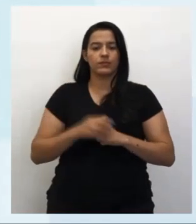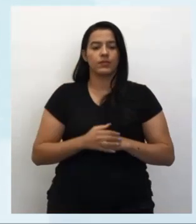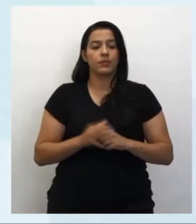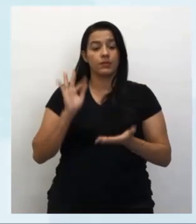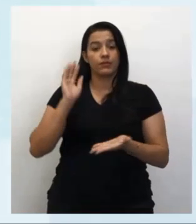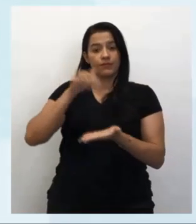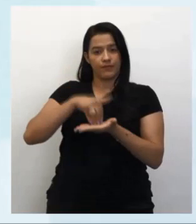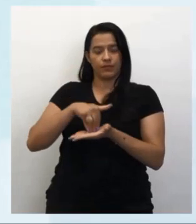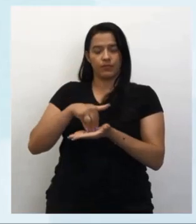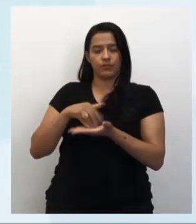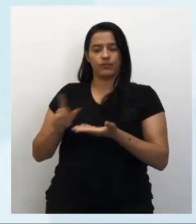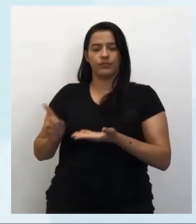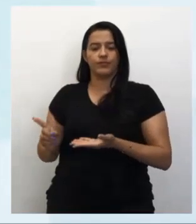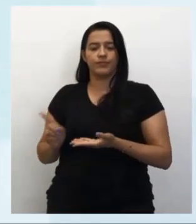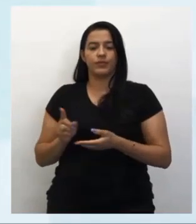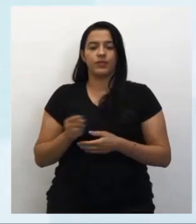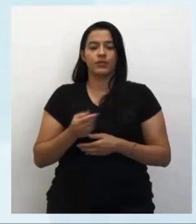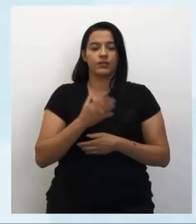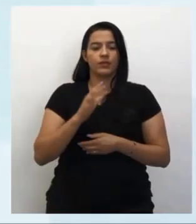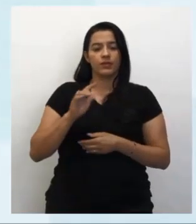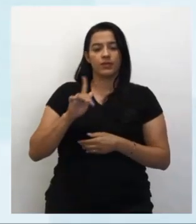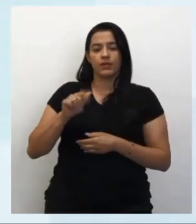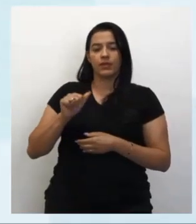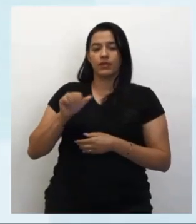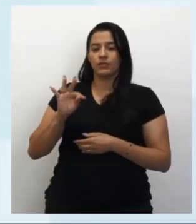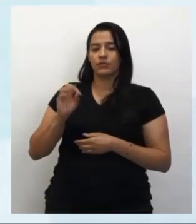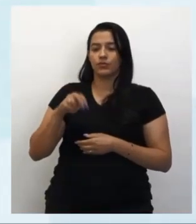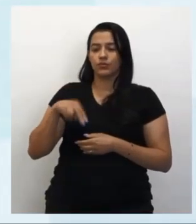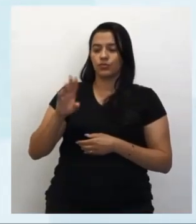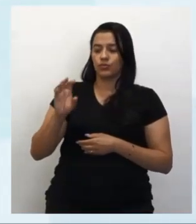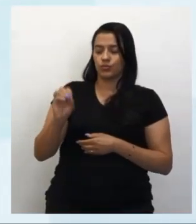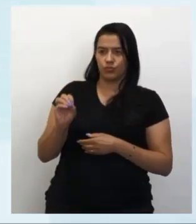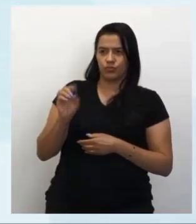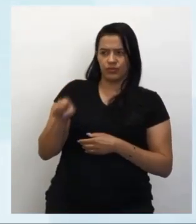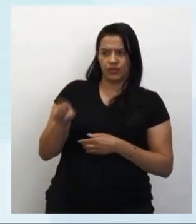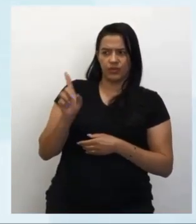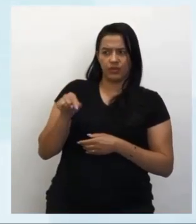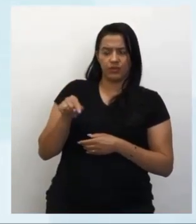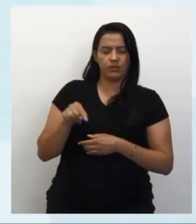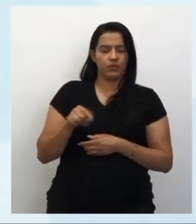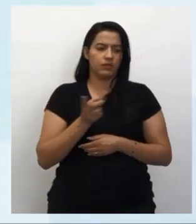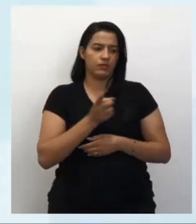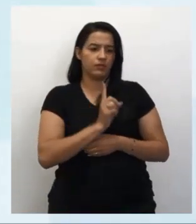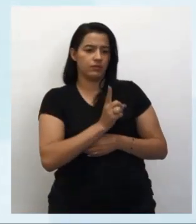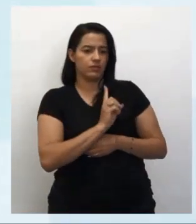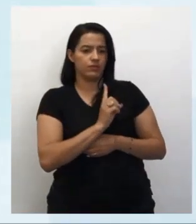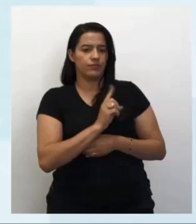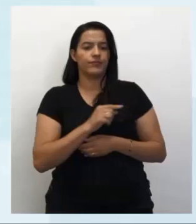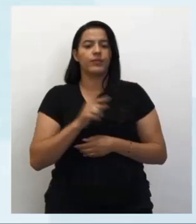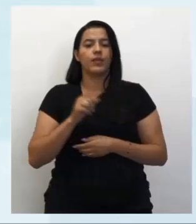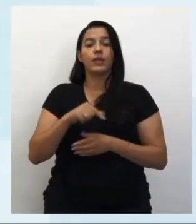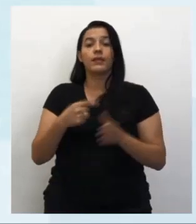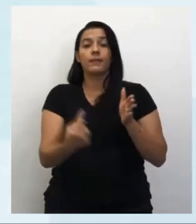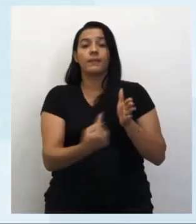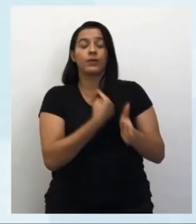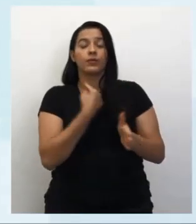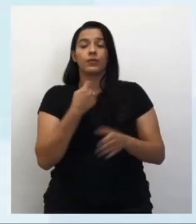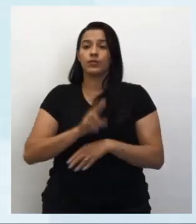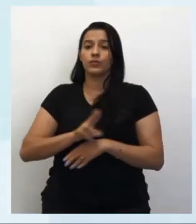finalzinho. Você é gatuno? Não, senhor. Olha esse trecho aí. Em seguida, perguntou-me